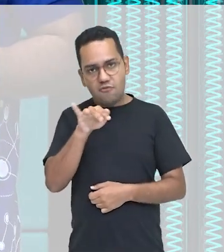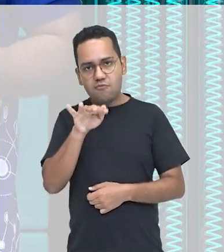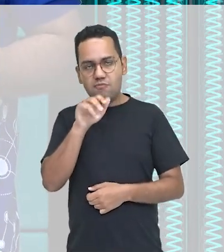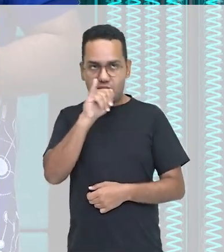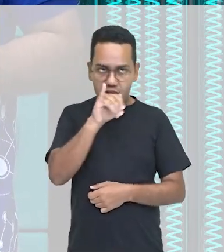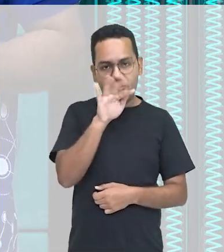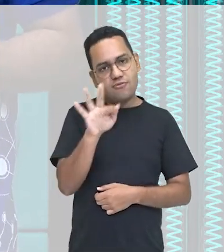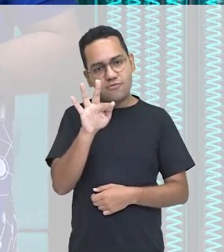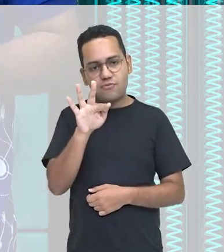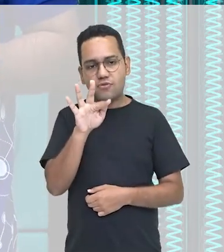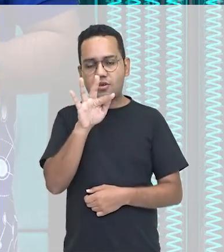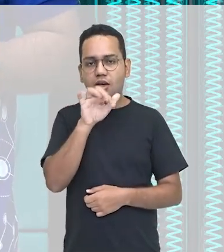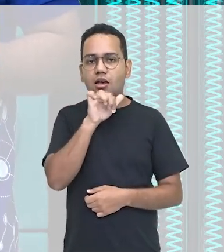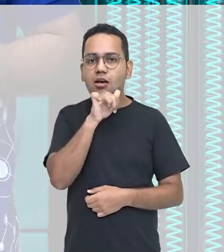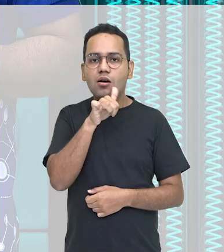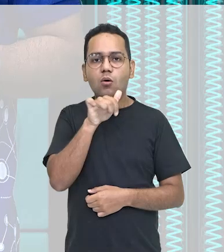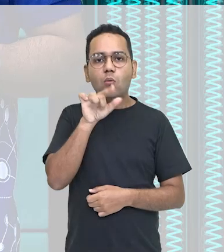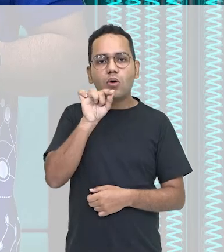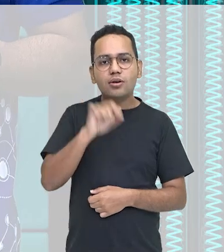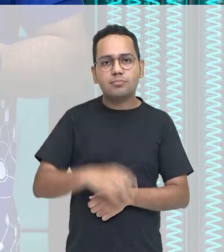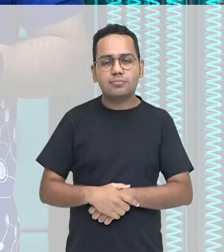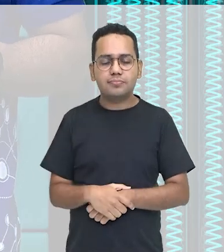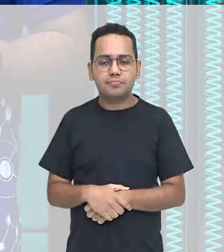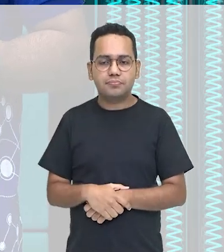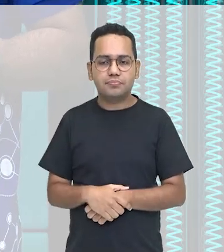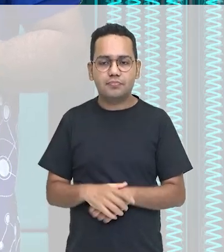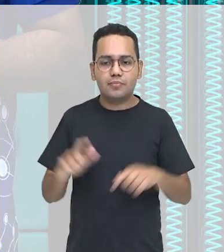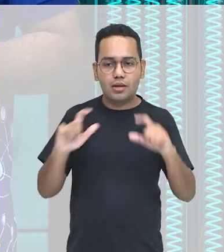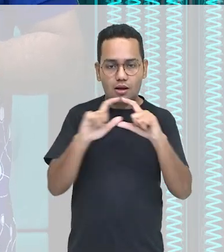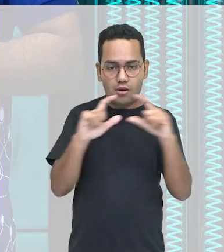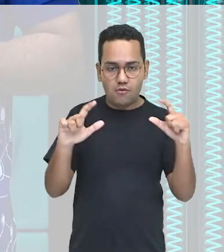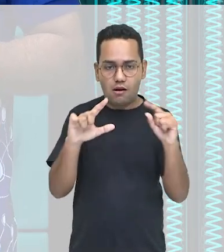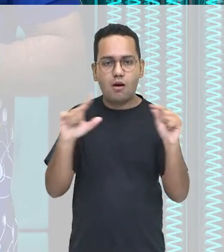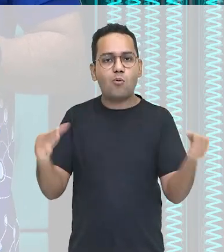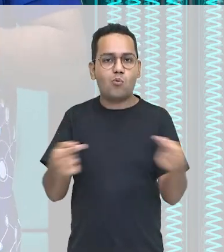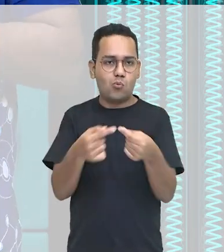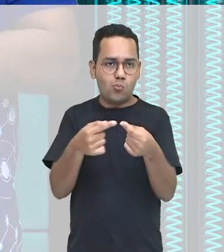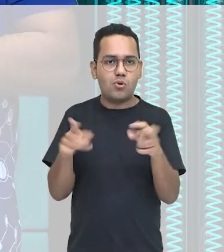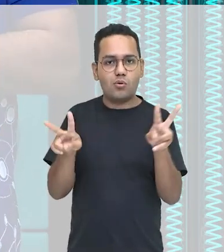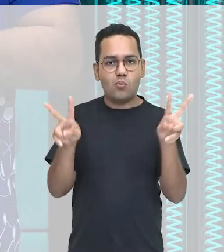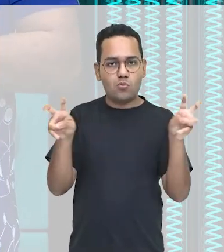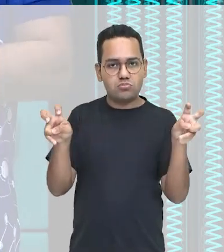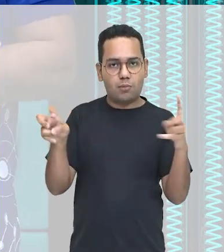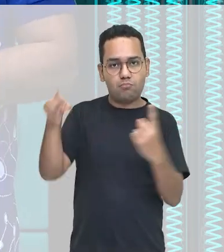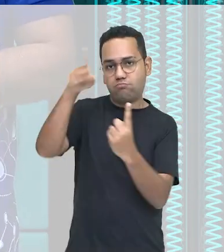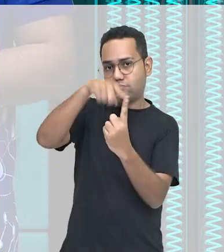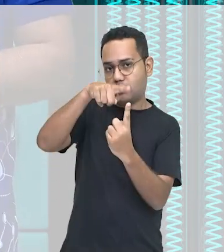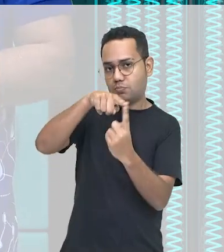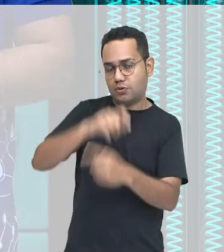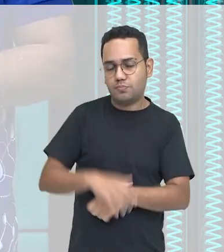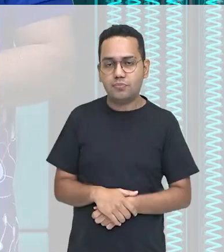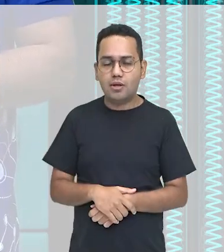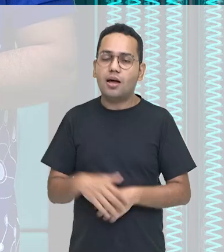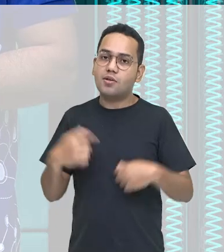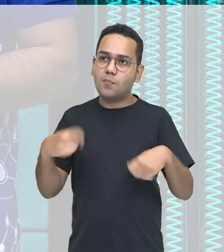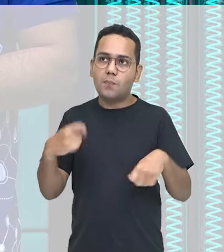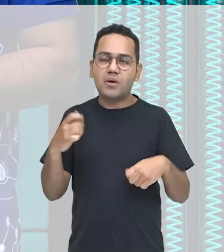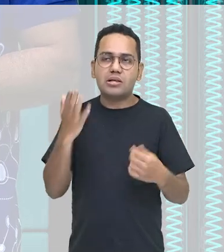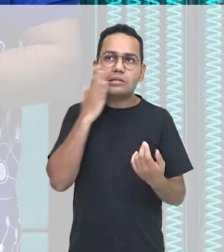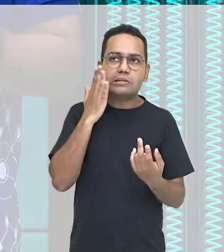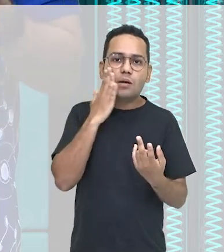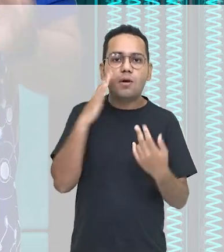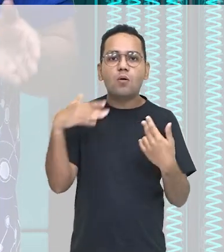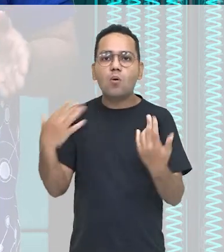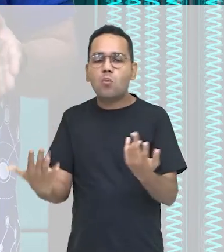de um indicativo de que essa oração ela é condicional. Resta saber se ela é do tipo 1 e tipo